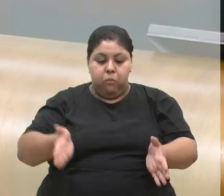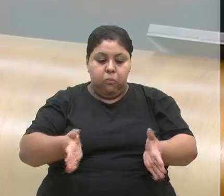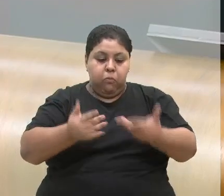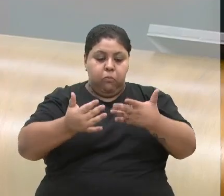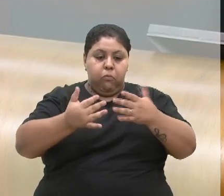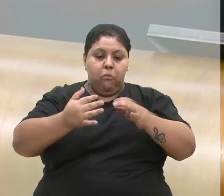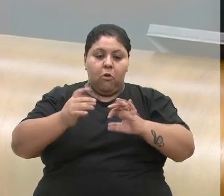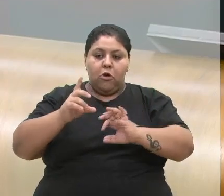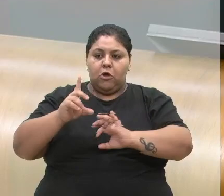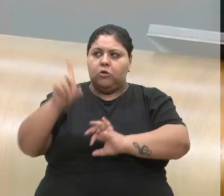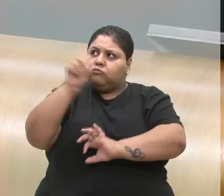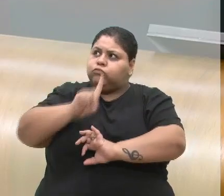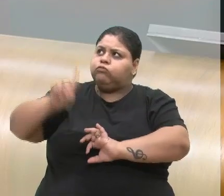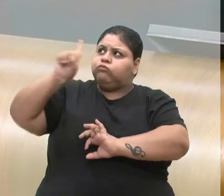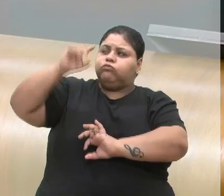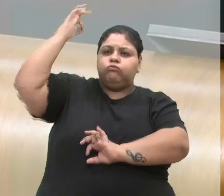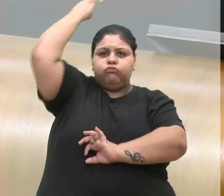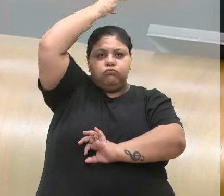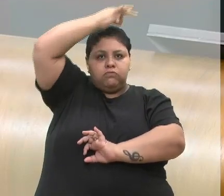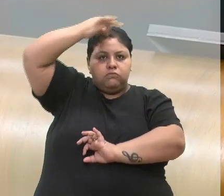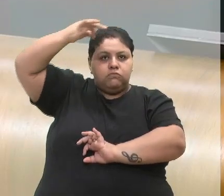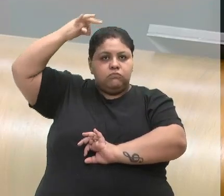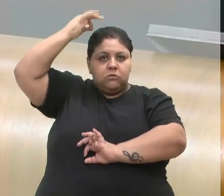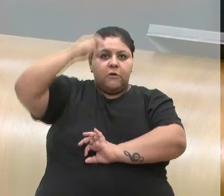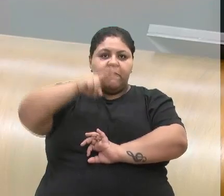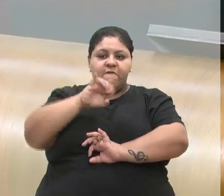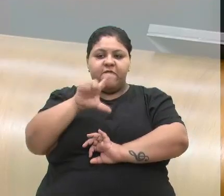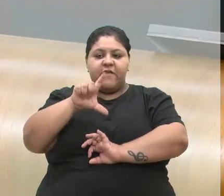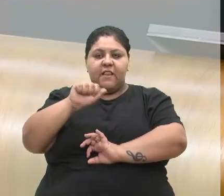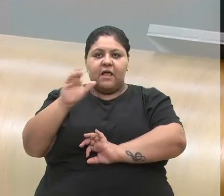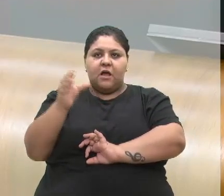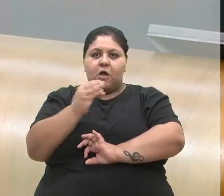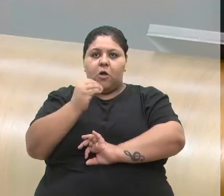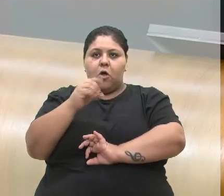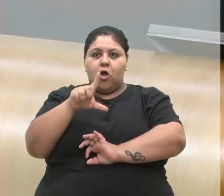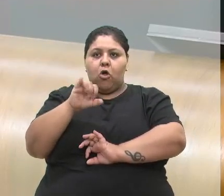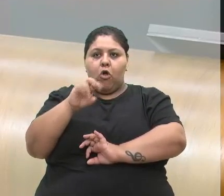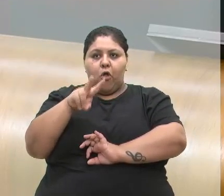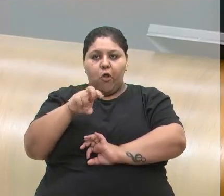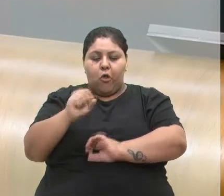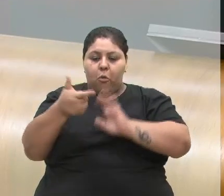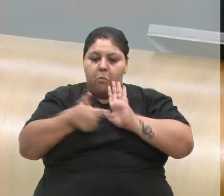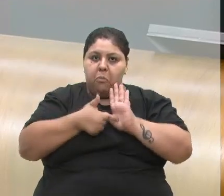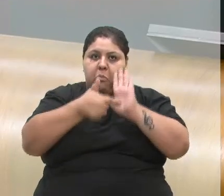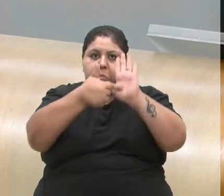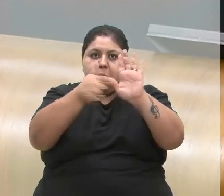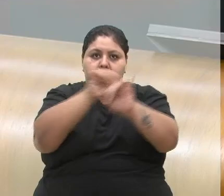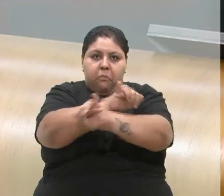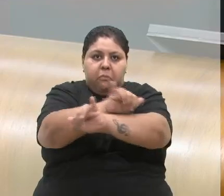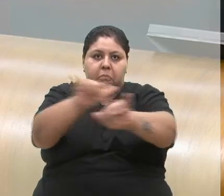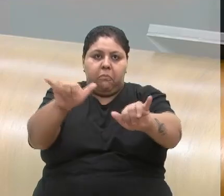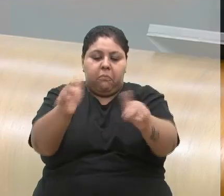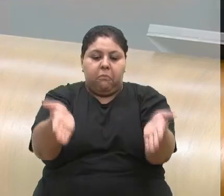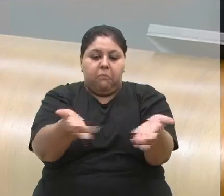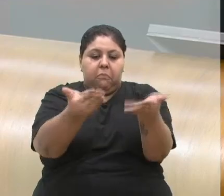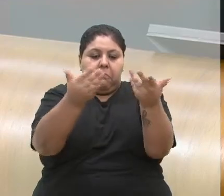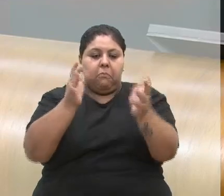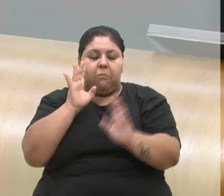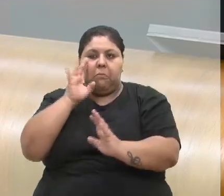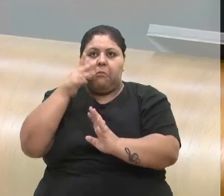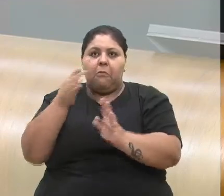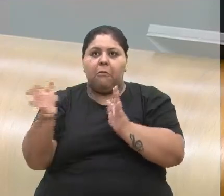Espírito Santo do distrito de Vila Oliva, para divulgar a Festa do Divino Espírito Santo, que acontecerá